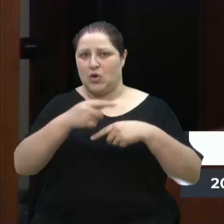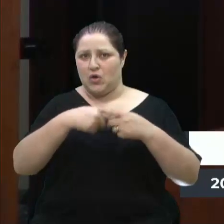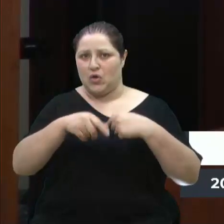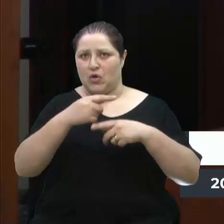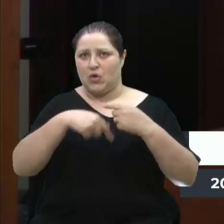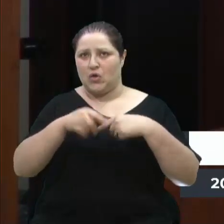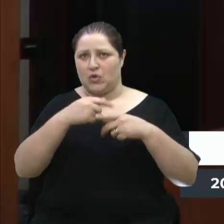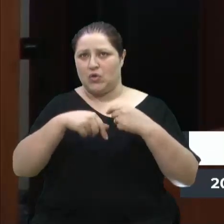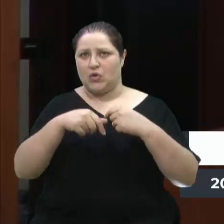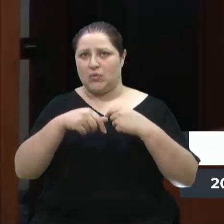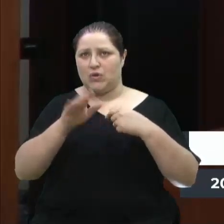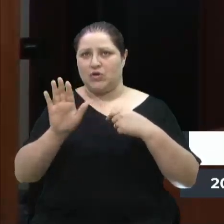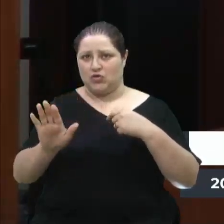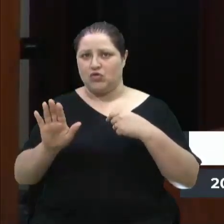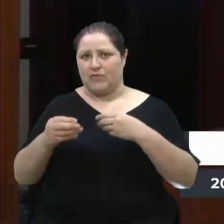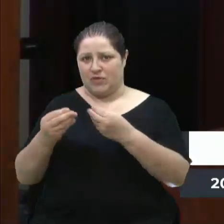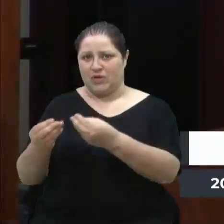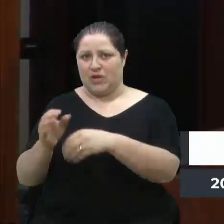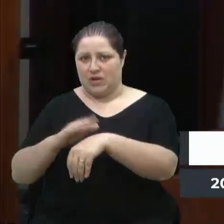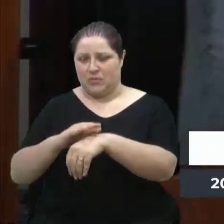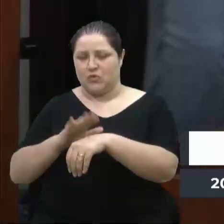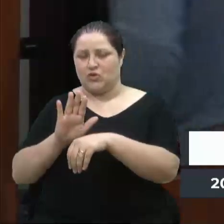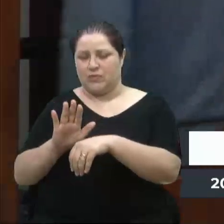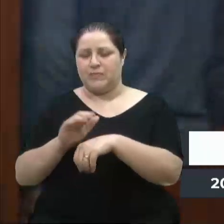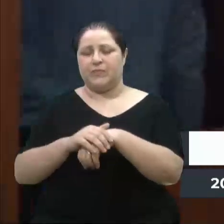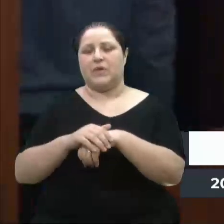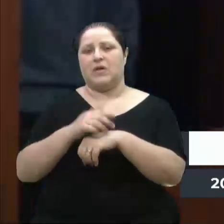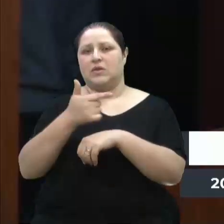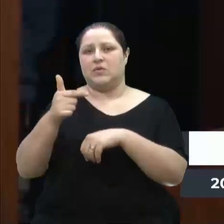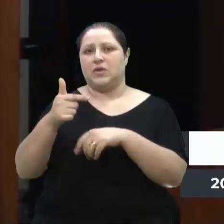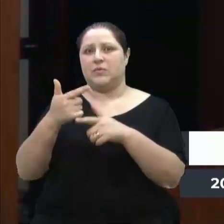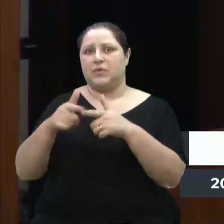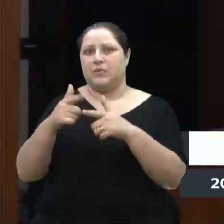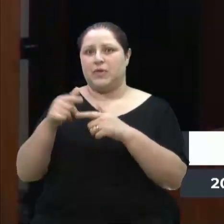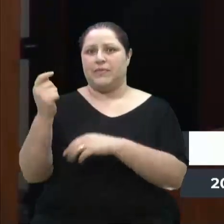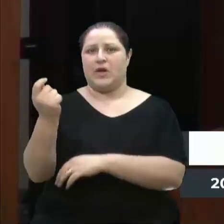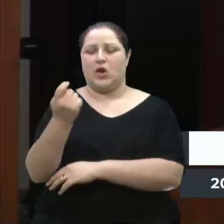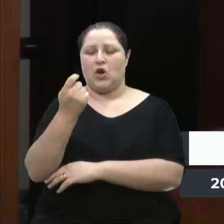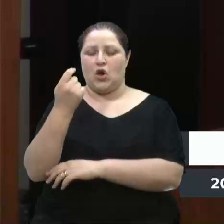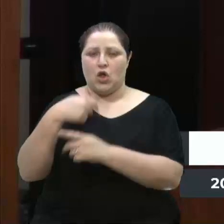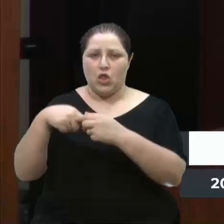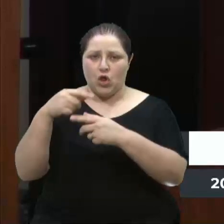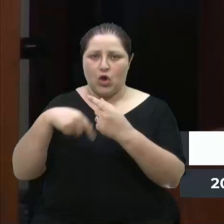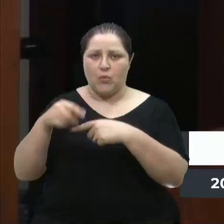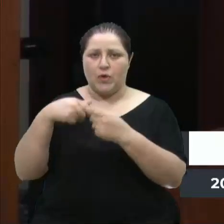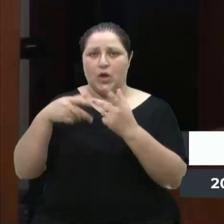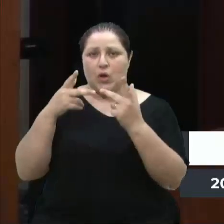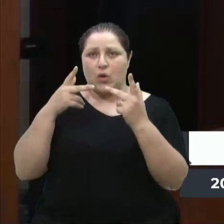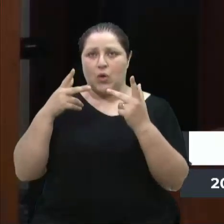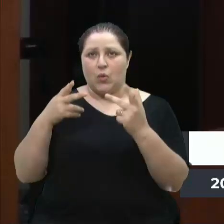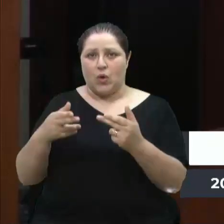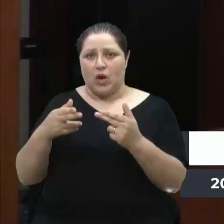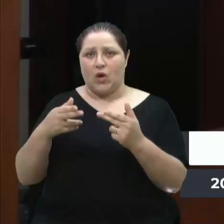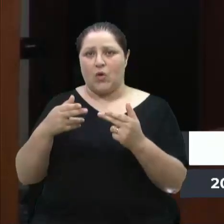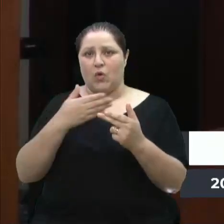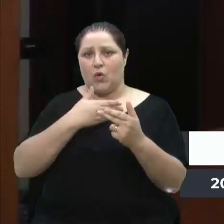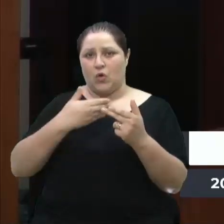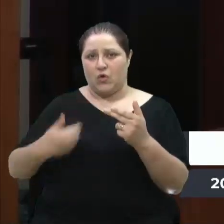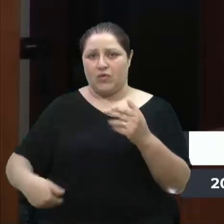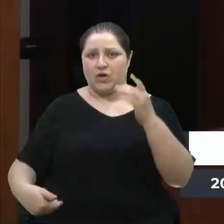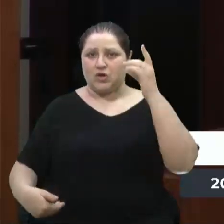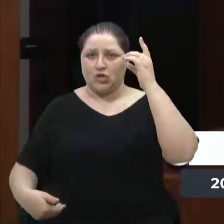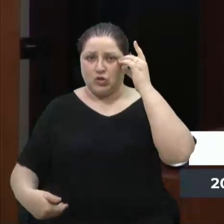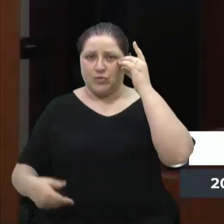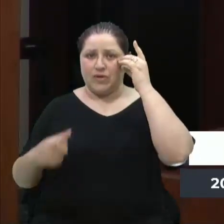como... eu vou lhe conceder, tá? Não tivesse um desastre econômico como o feito no governo Dilma Rousseff, onde